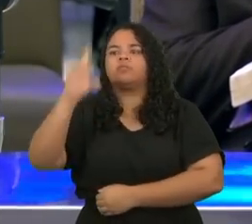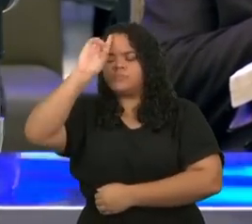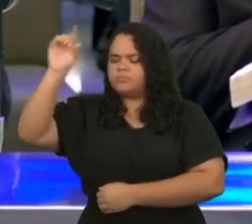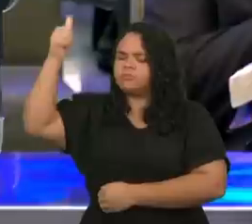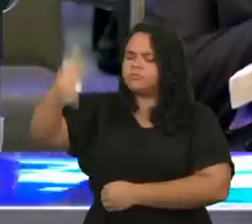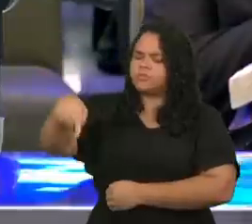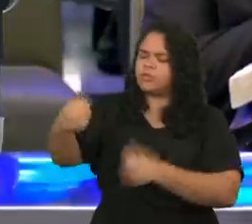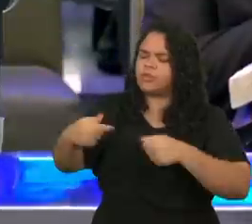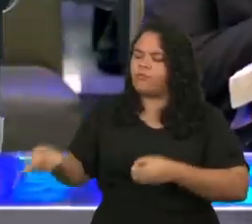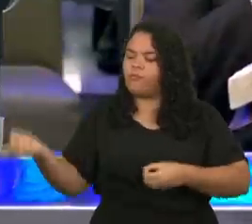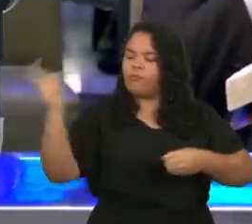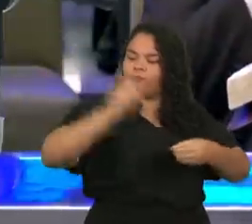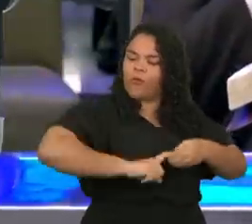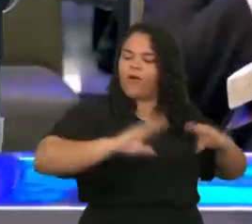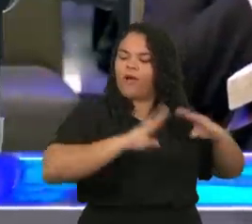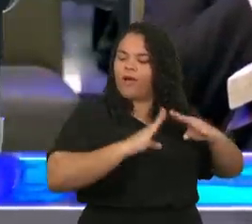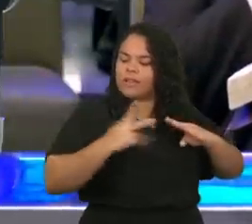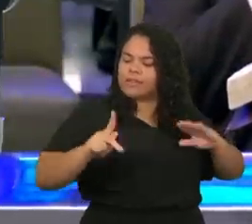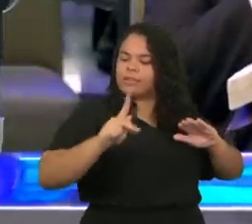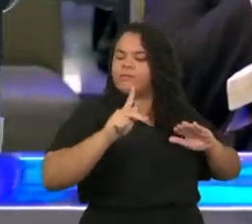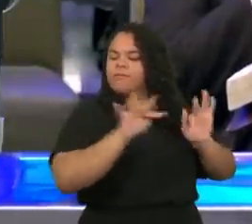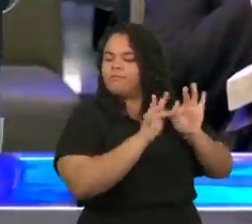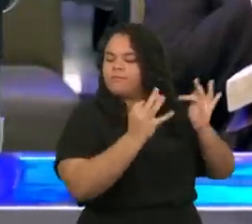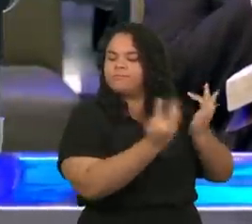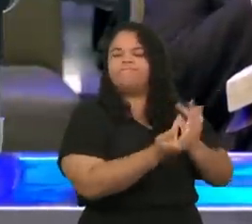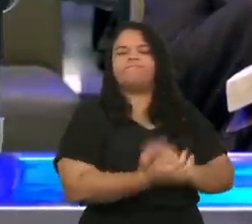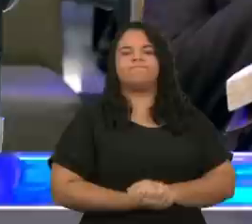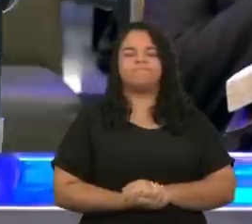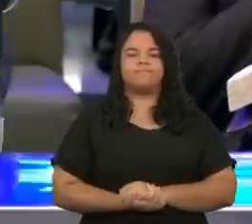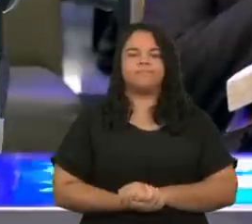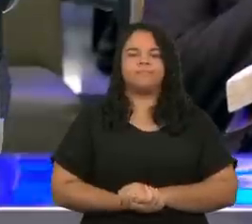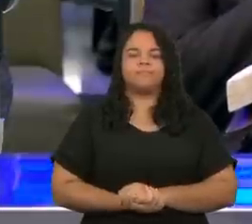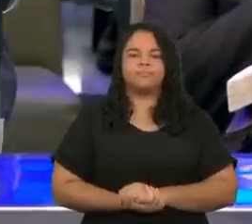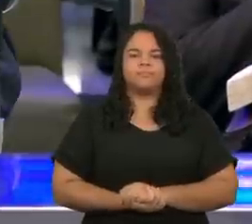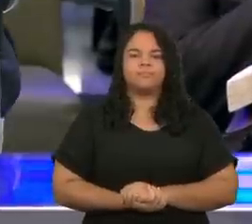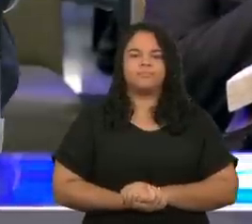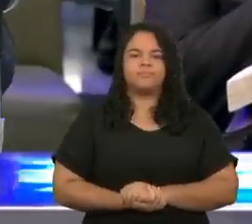isso está no Capítulo 34 diz a palavra de Deus